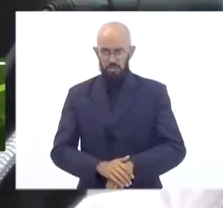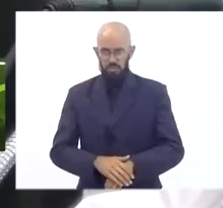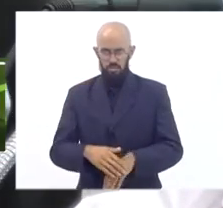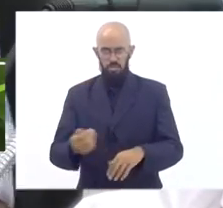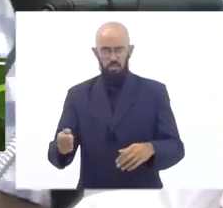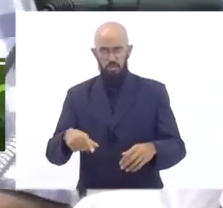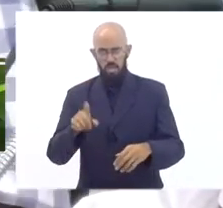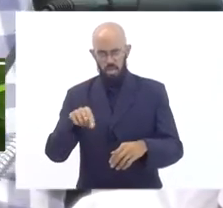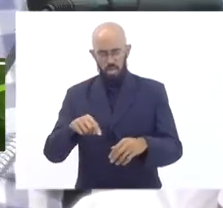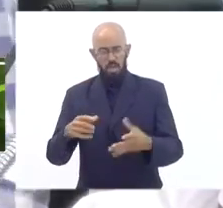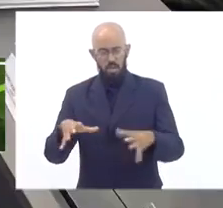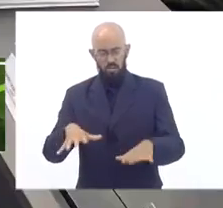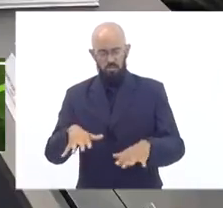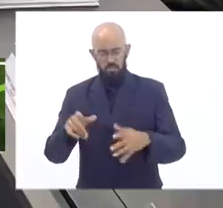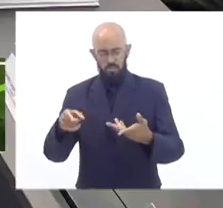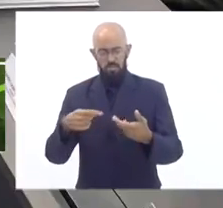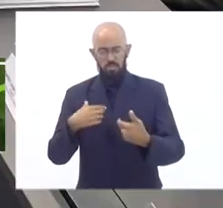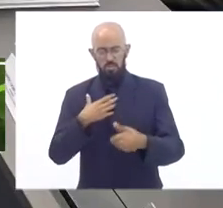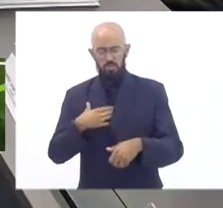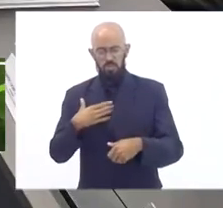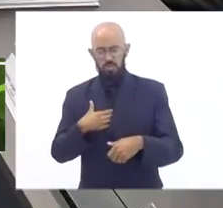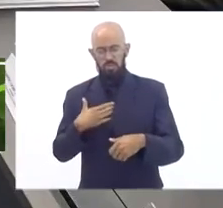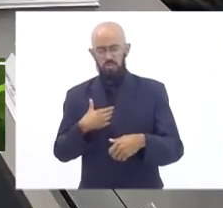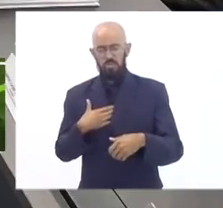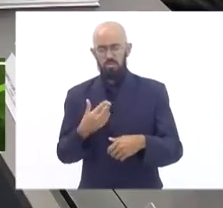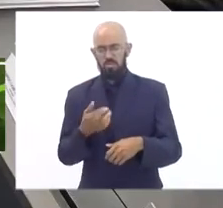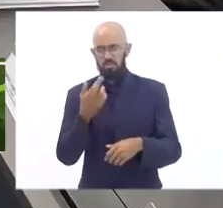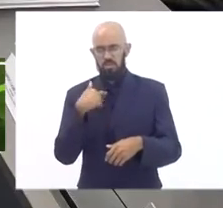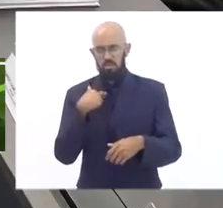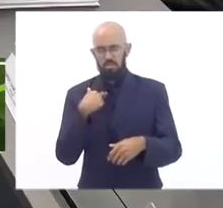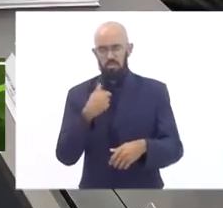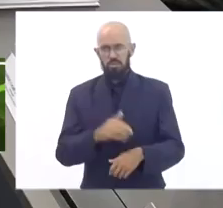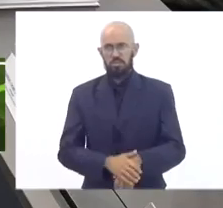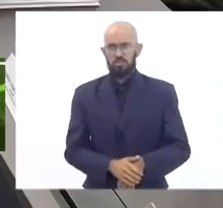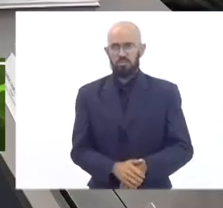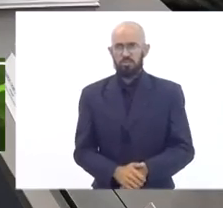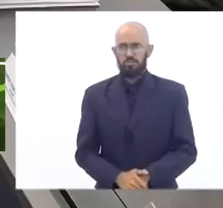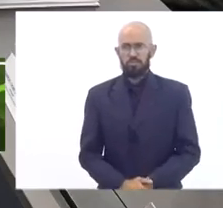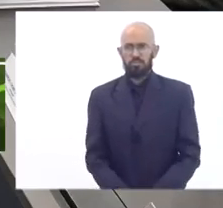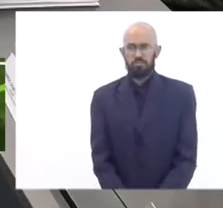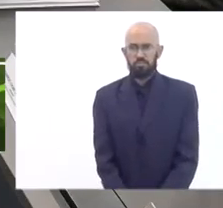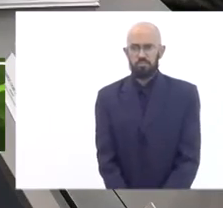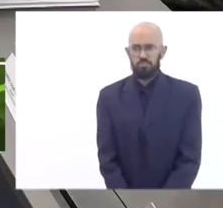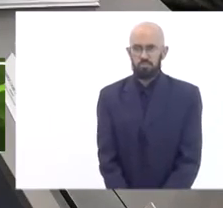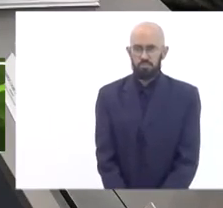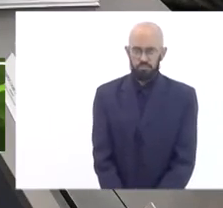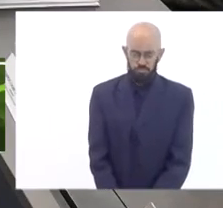dessas... De pelo menos, de ouvir as respostas.